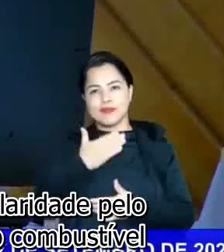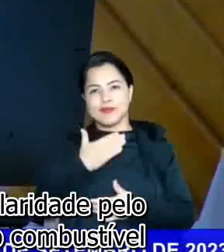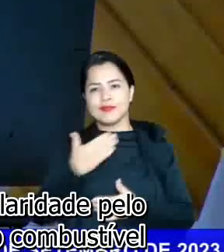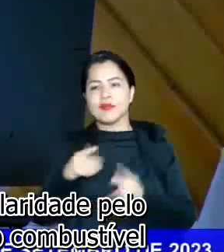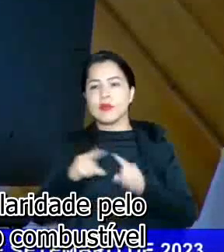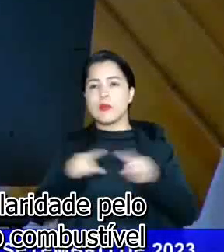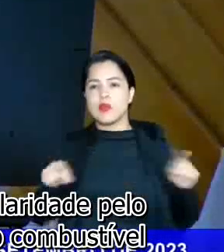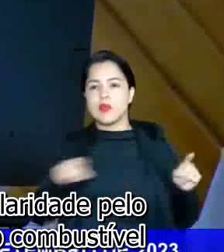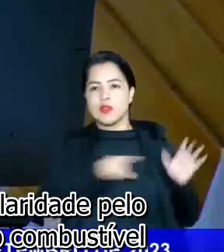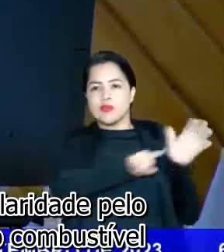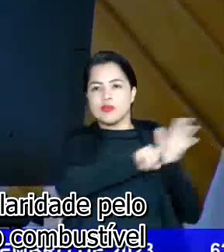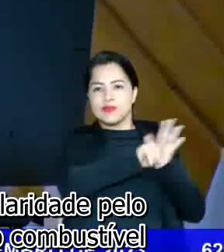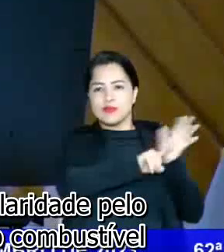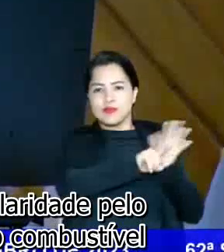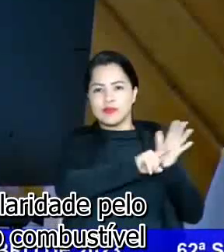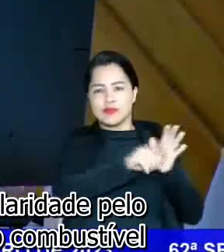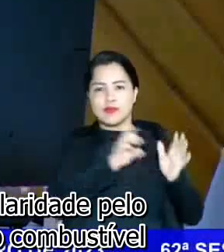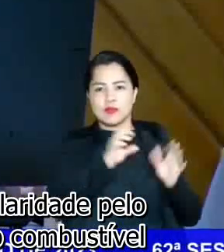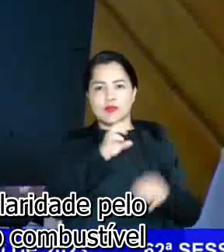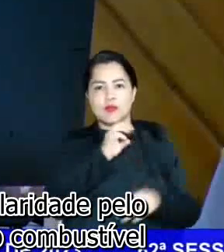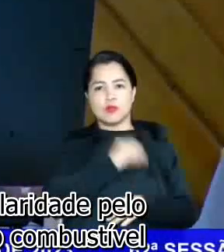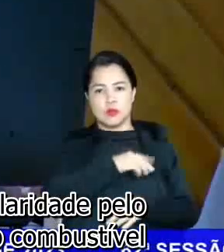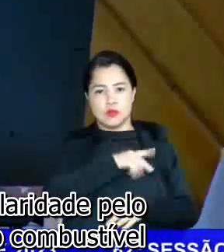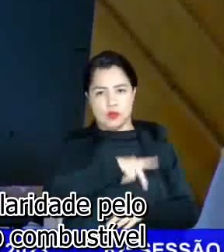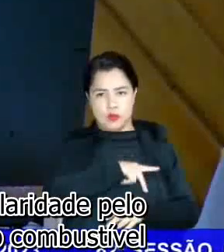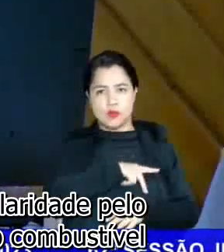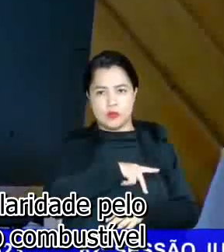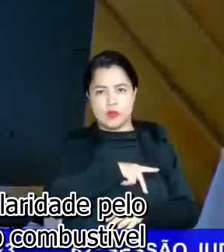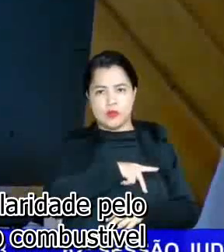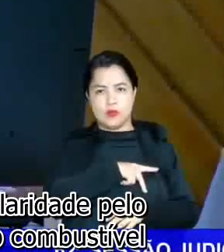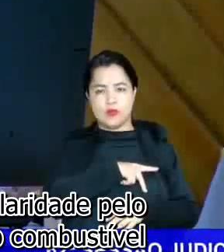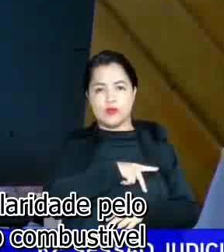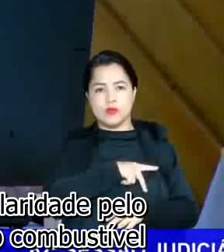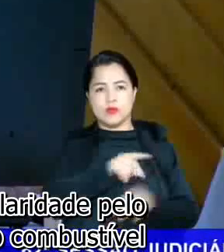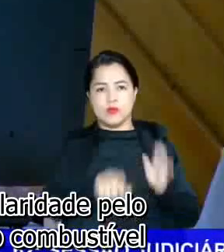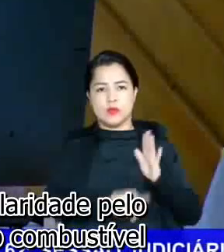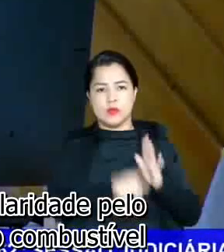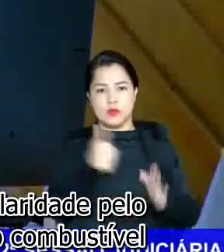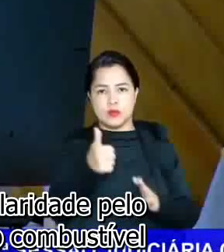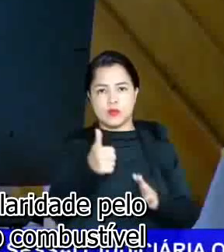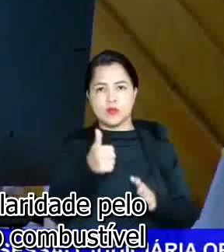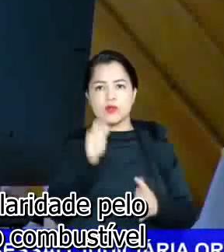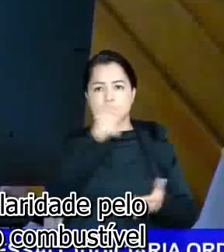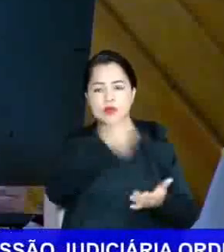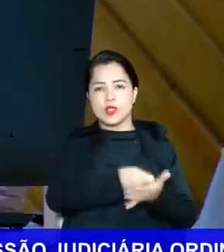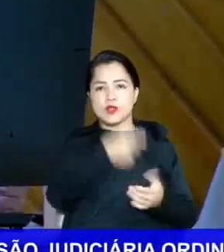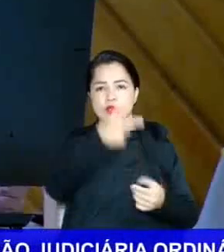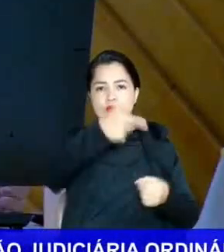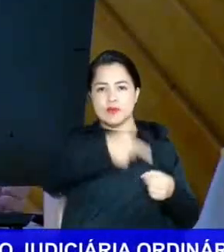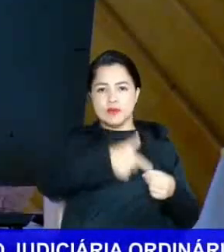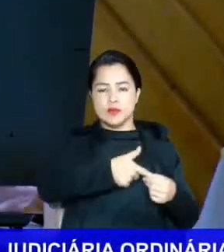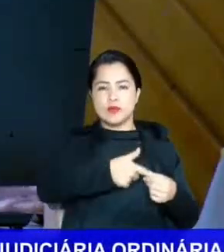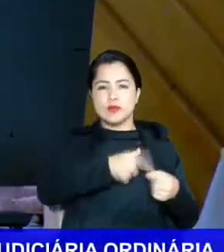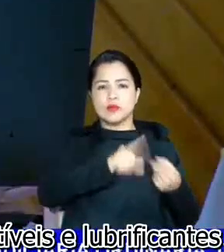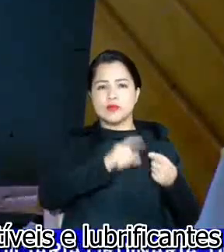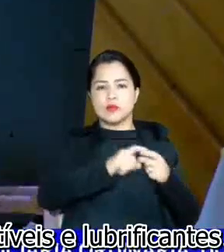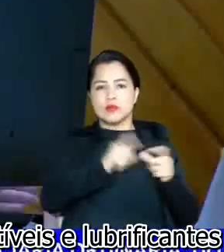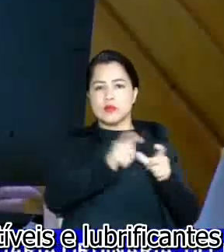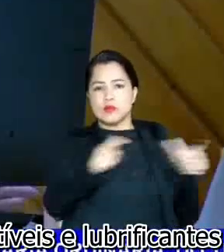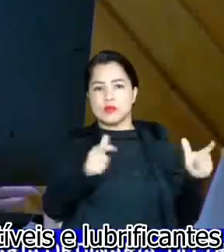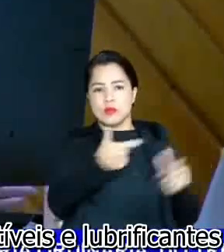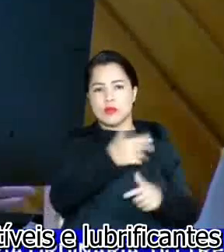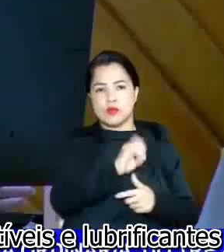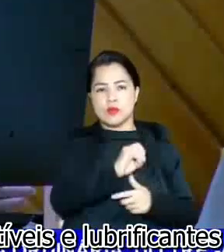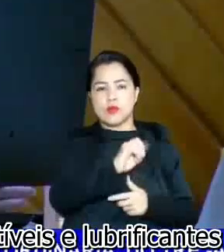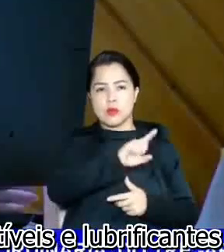foi colocado aqui como irregularidade pelo órgão ministerial, a primeira delas foi a despesa com combustível, do montante de R$ 20